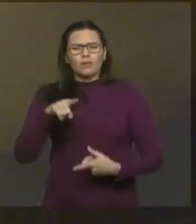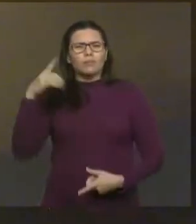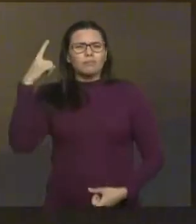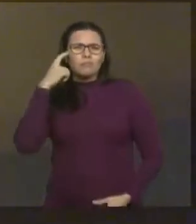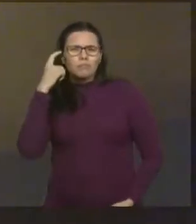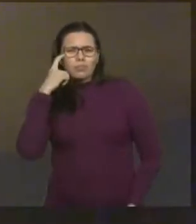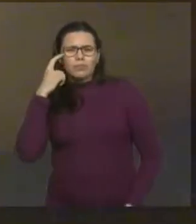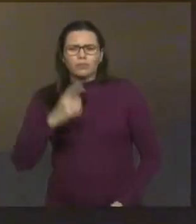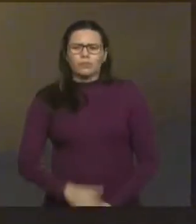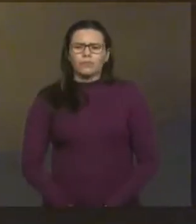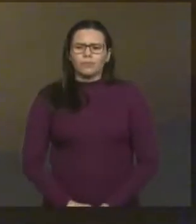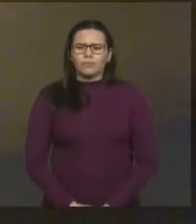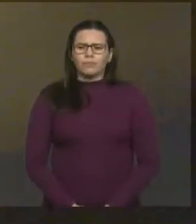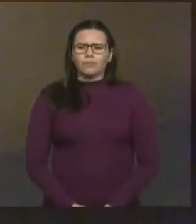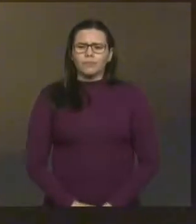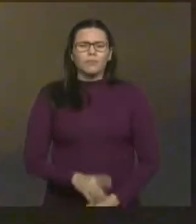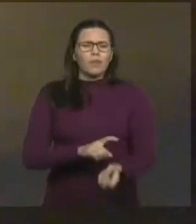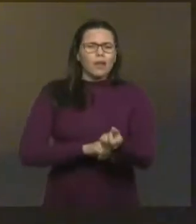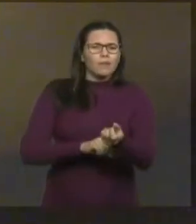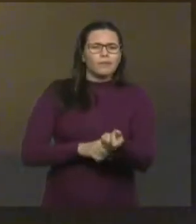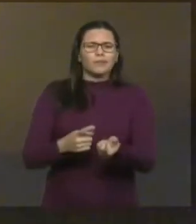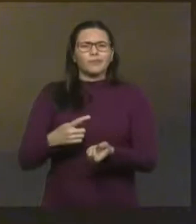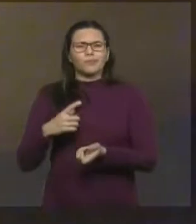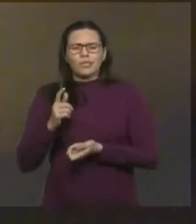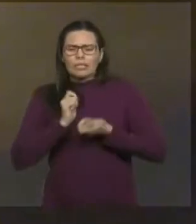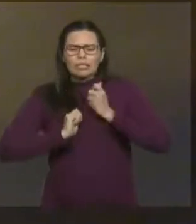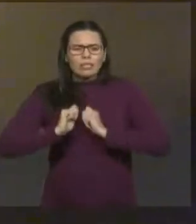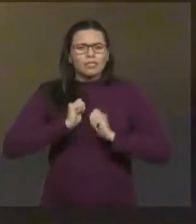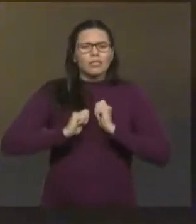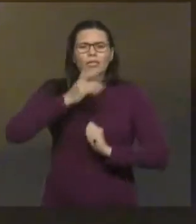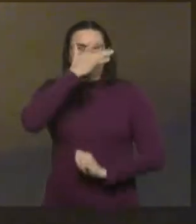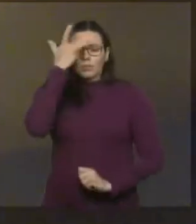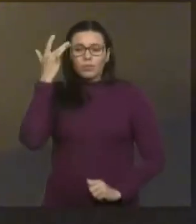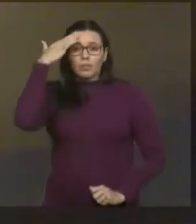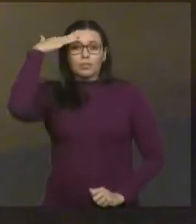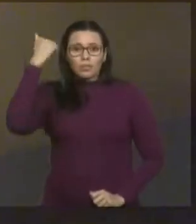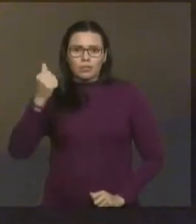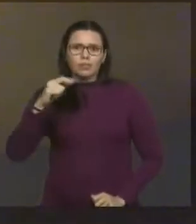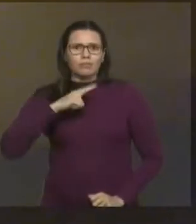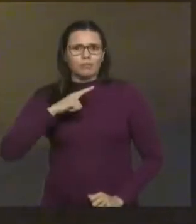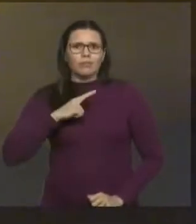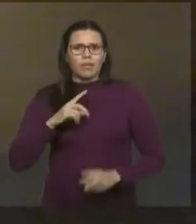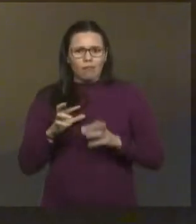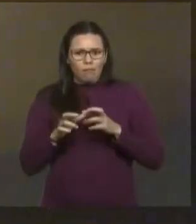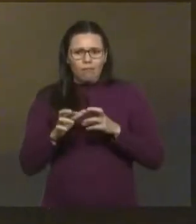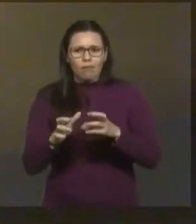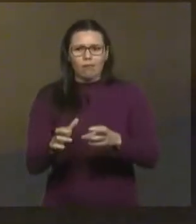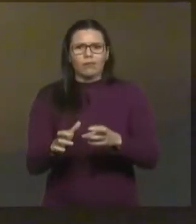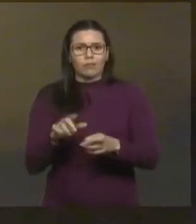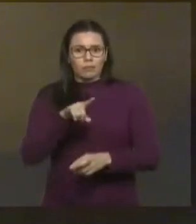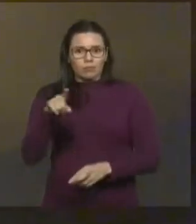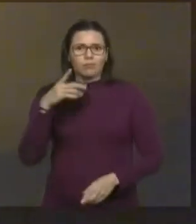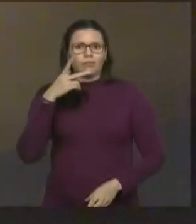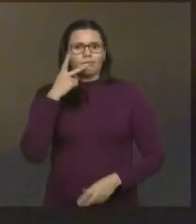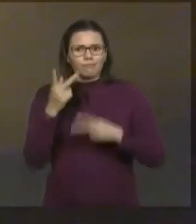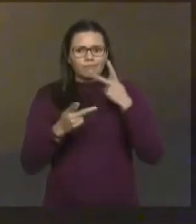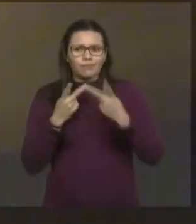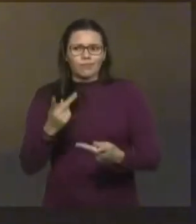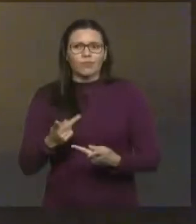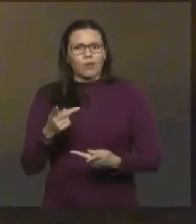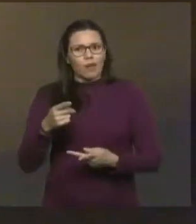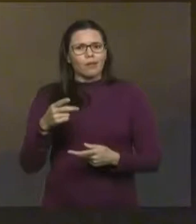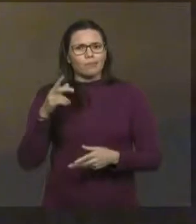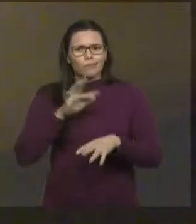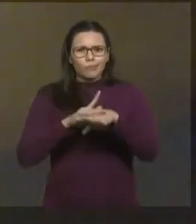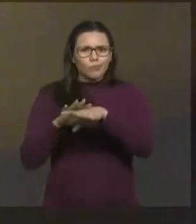o desespero que estão essas pessoas agora, que sabem que tem câncer, porque, como você colocou, ainda é uma doença